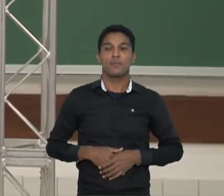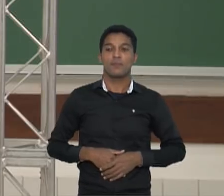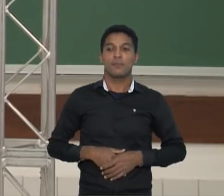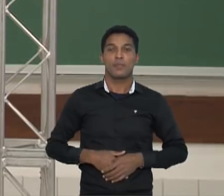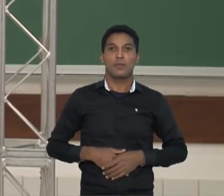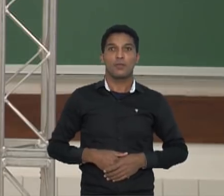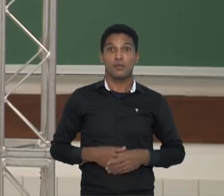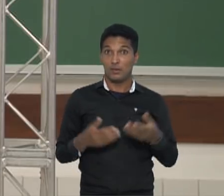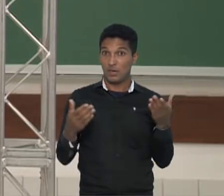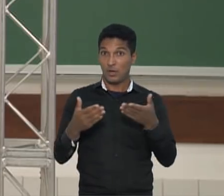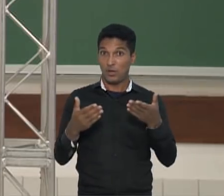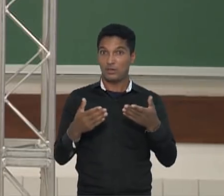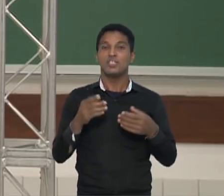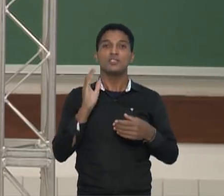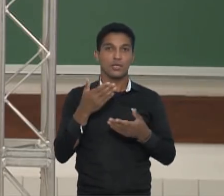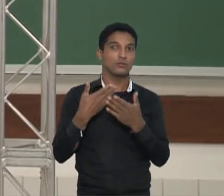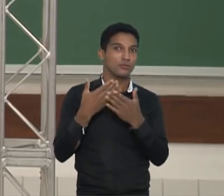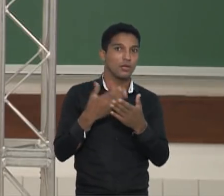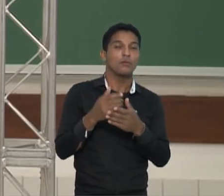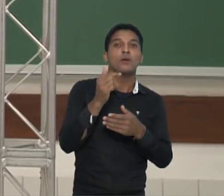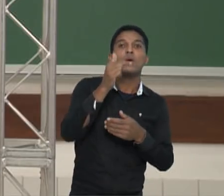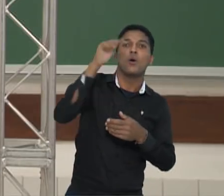esportes, em outras atividades,